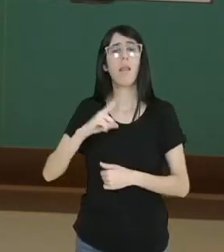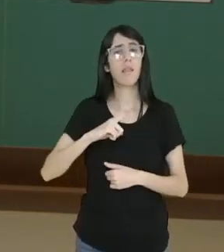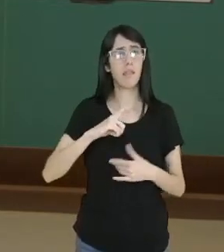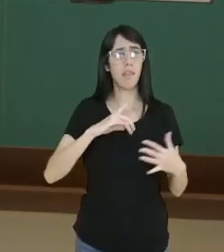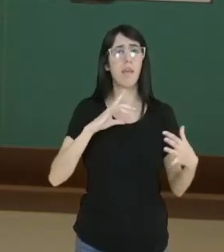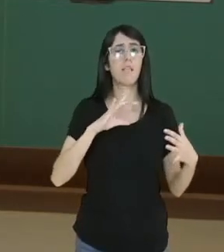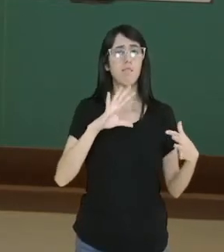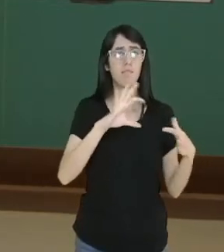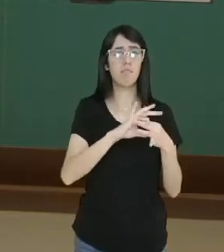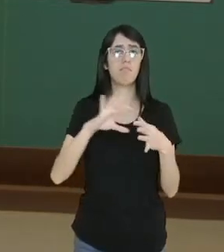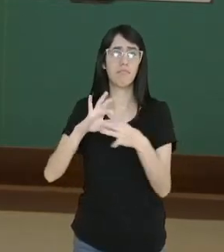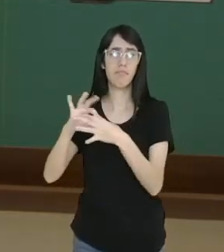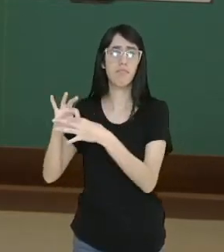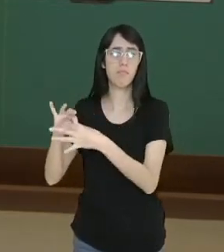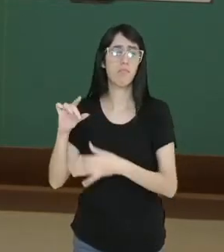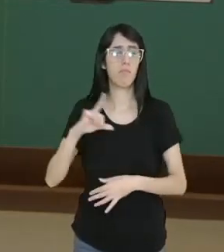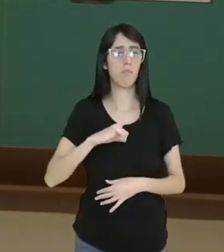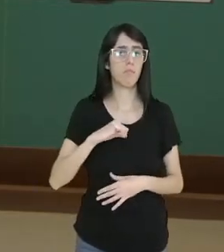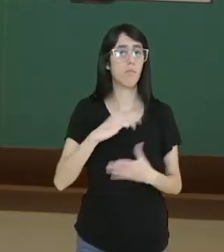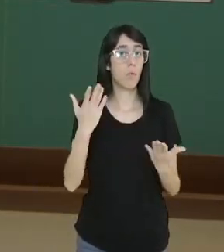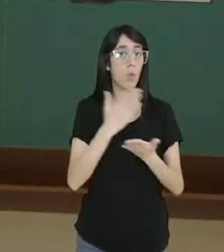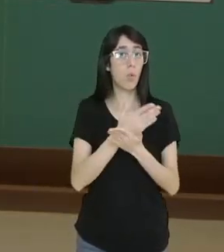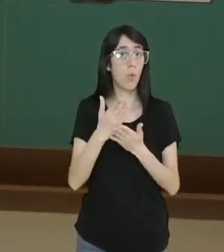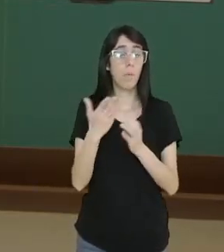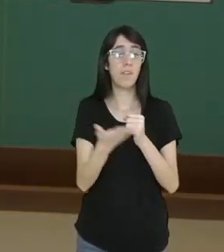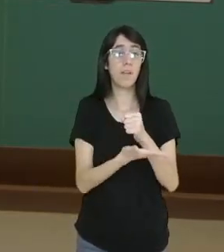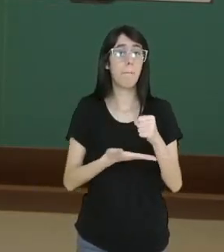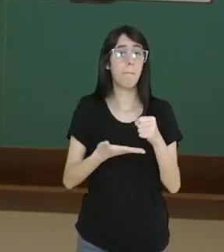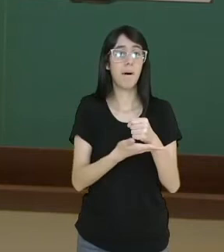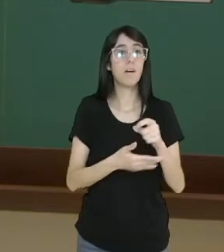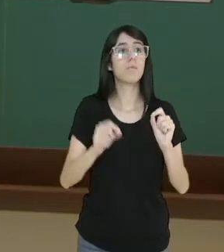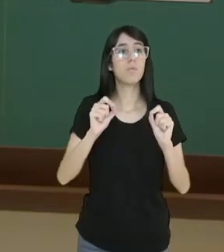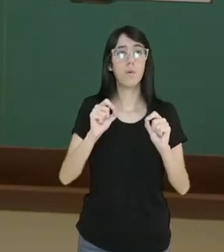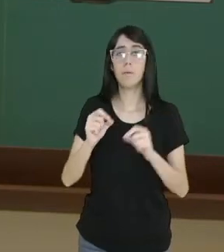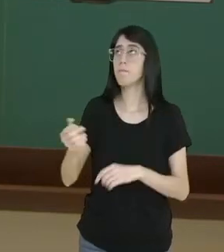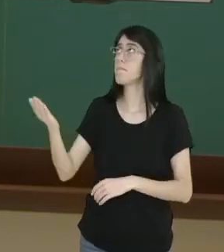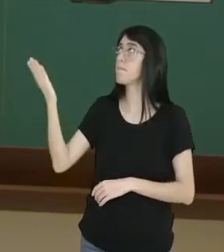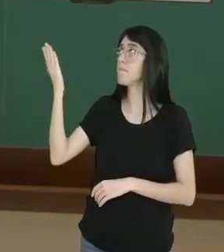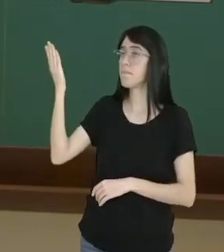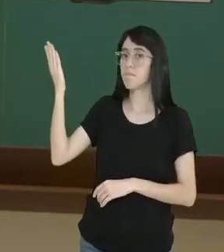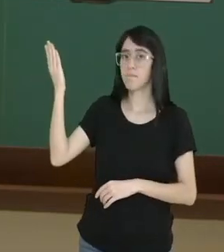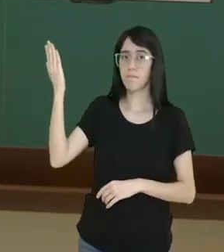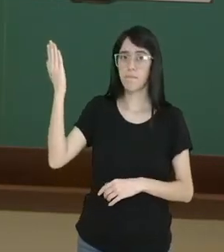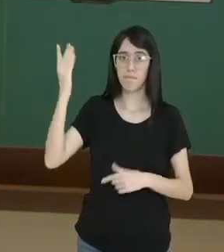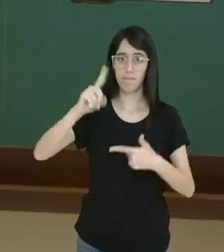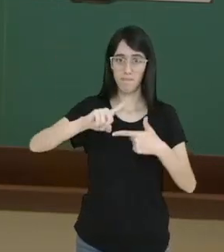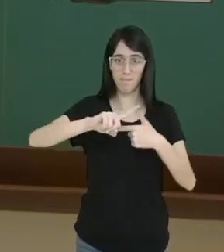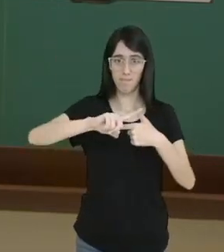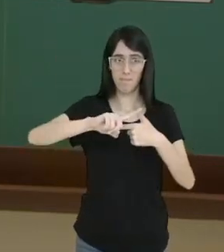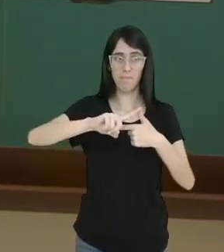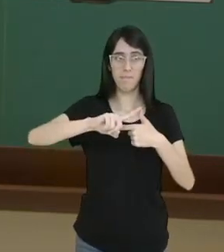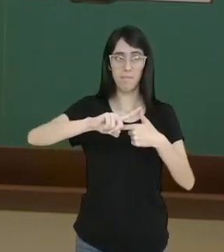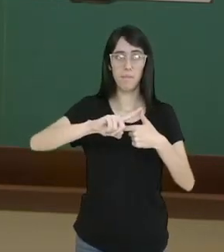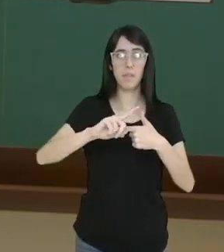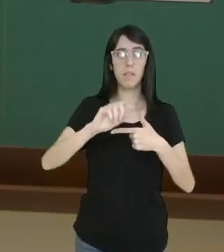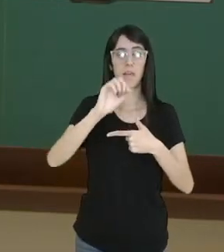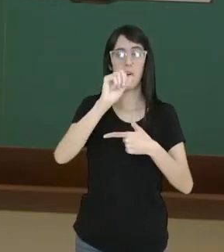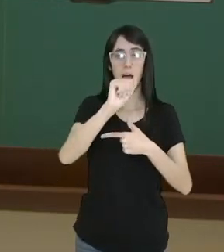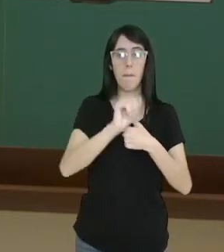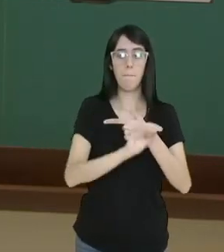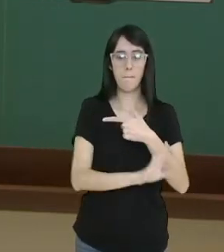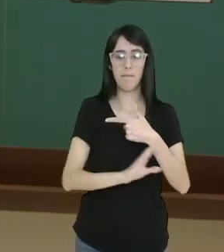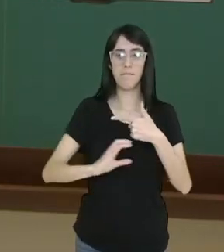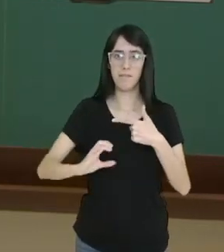relações. Então, aqui nós começamos com o nosso básico, com o nosso triângulo retângulo ABC,